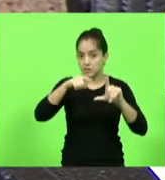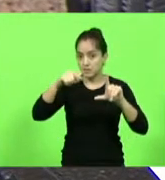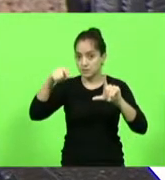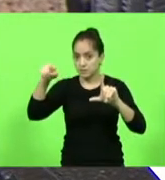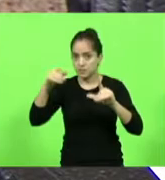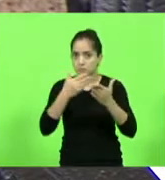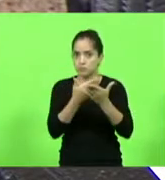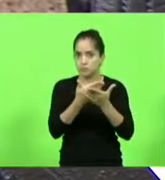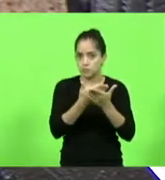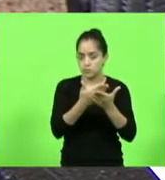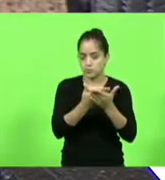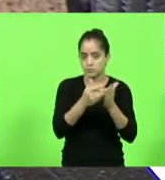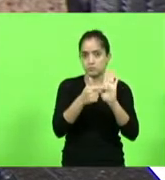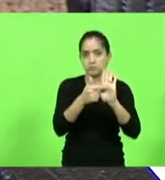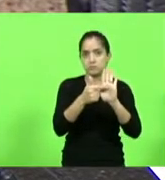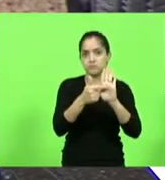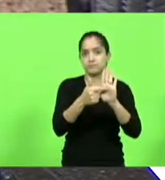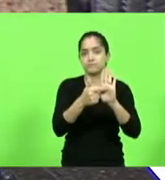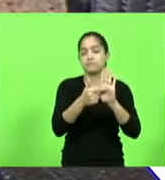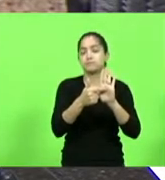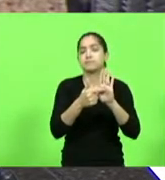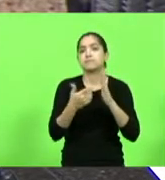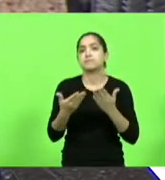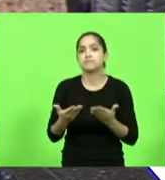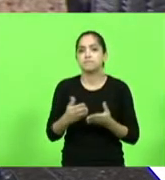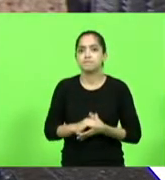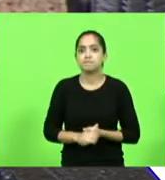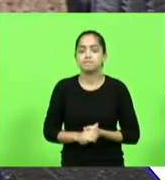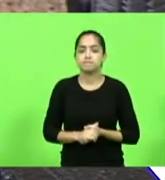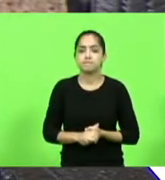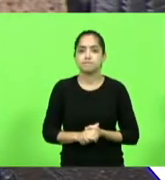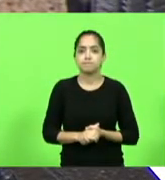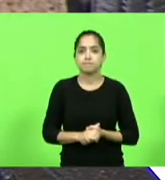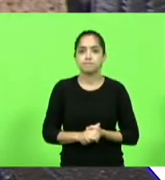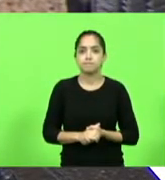do IBPT aponta justamente isso.